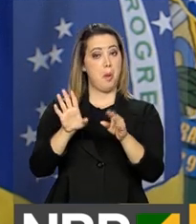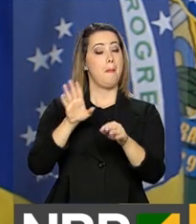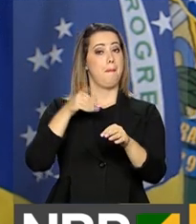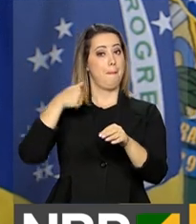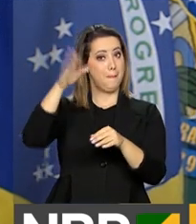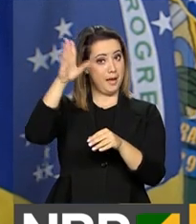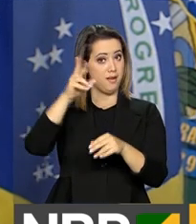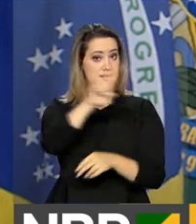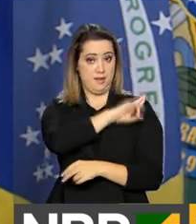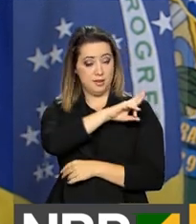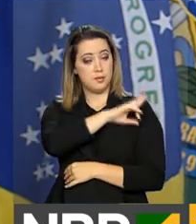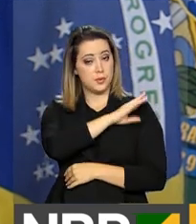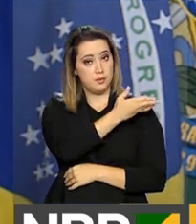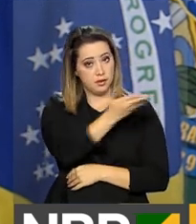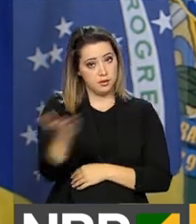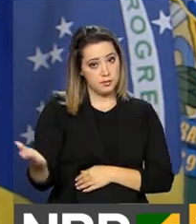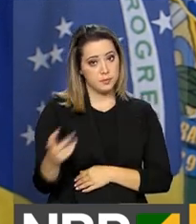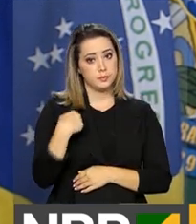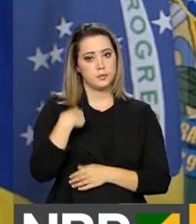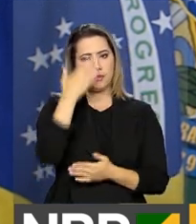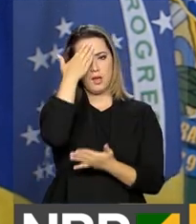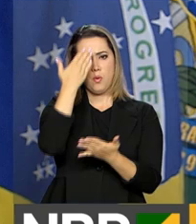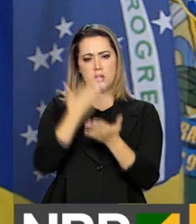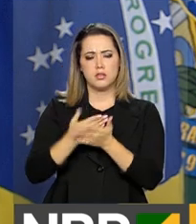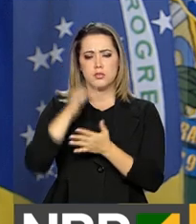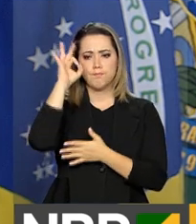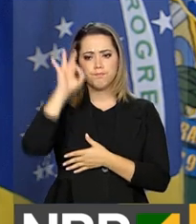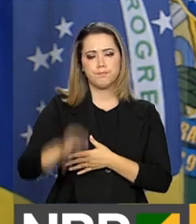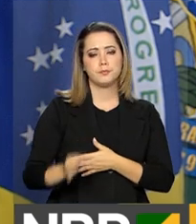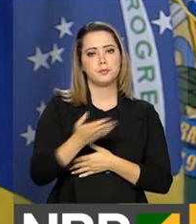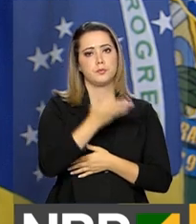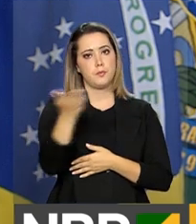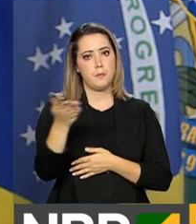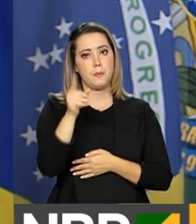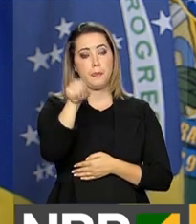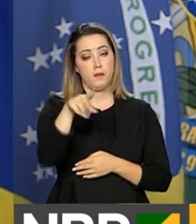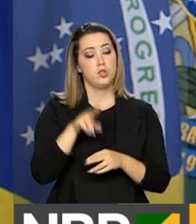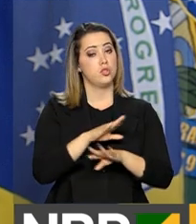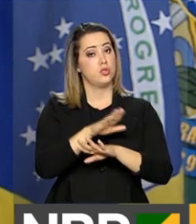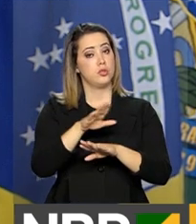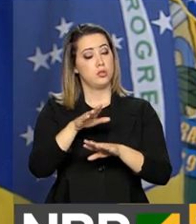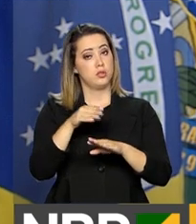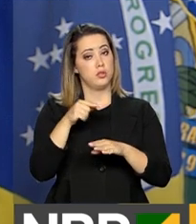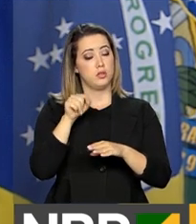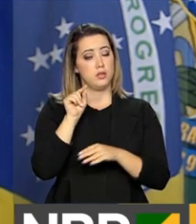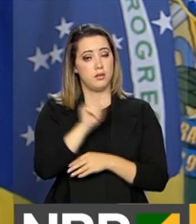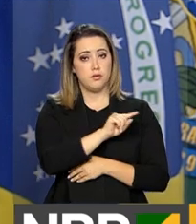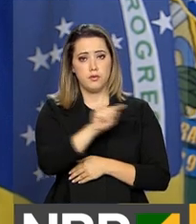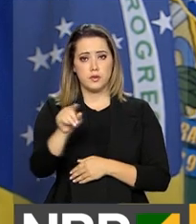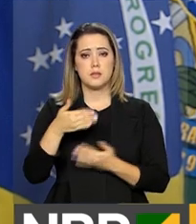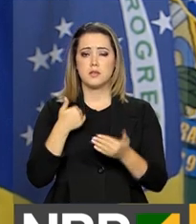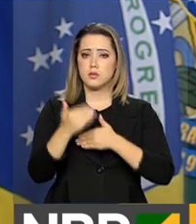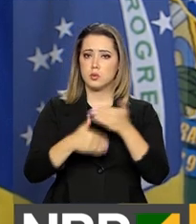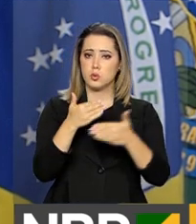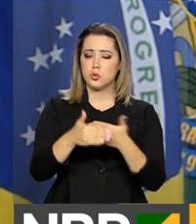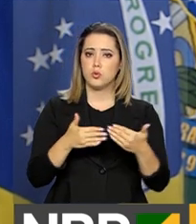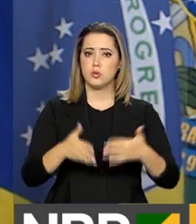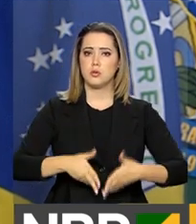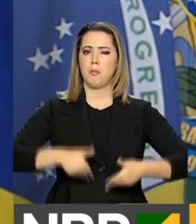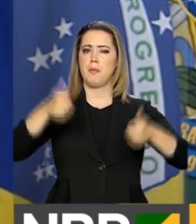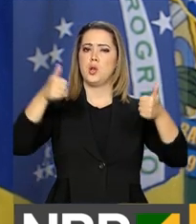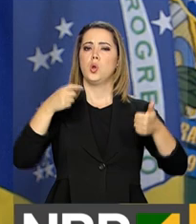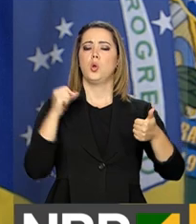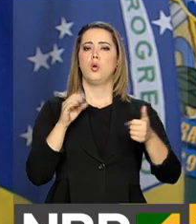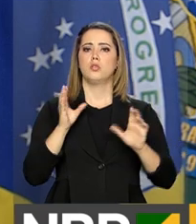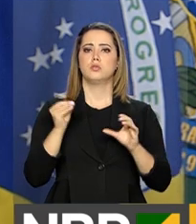acrescida. Tenho a mais absoluta certeza de que permanecerão à altura das melhores